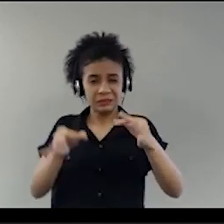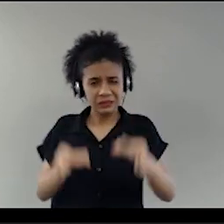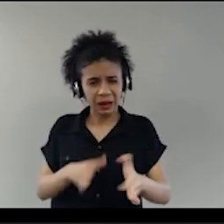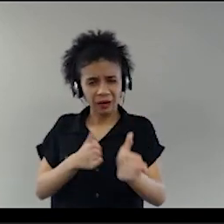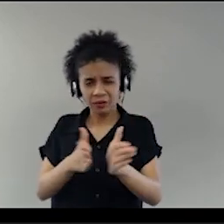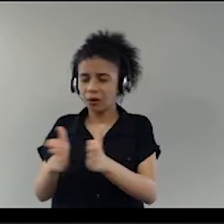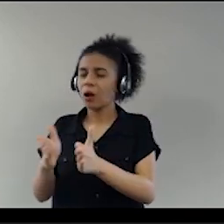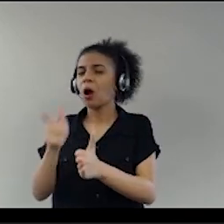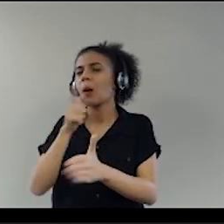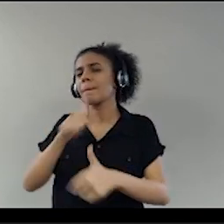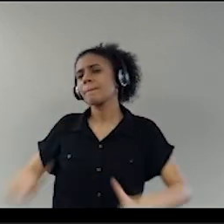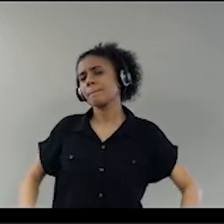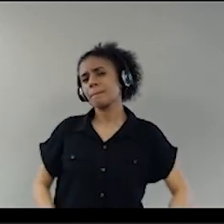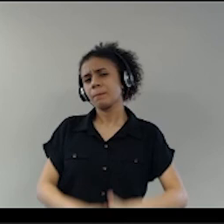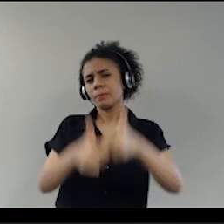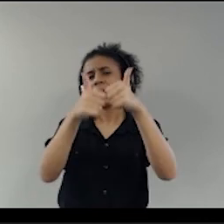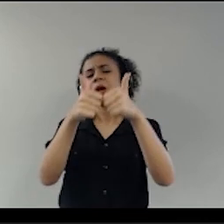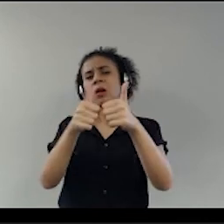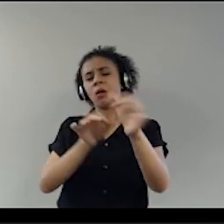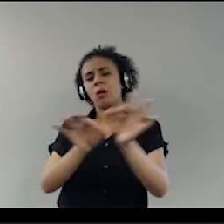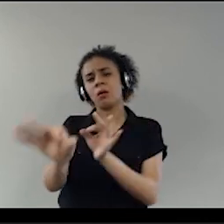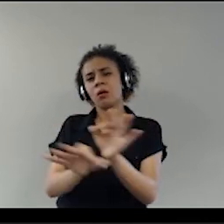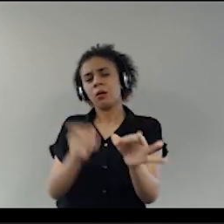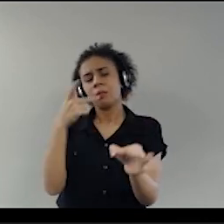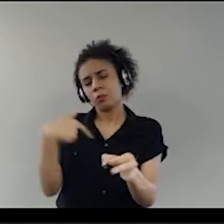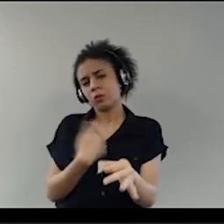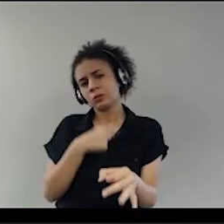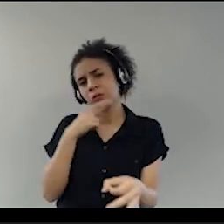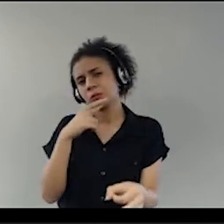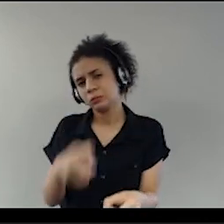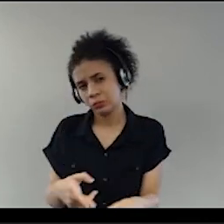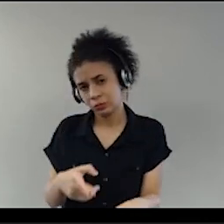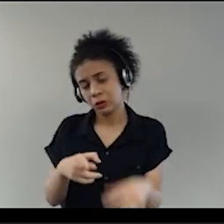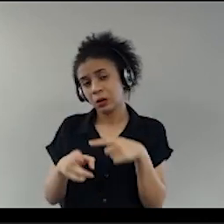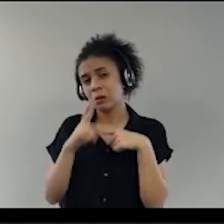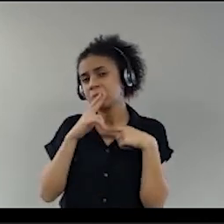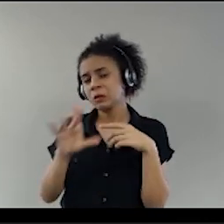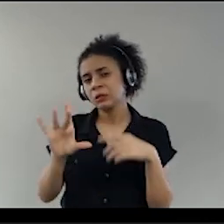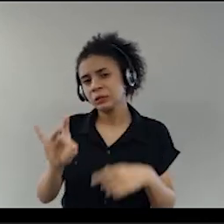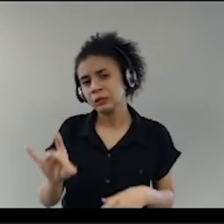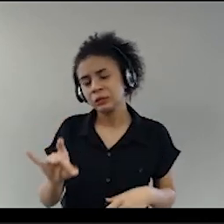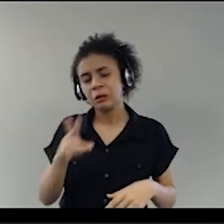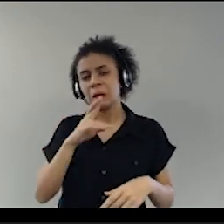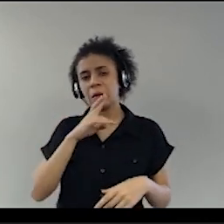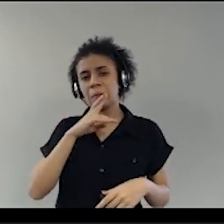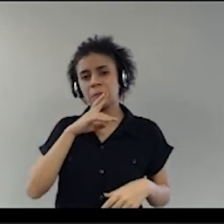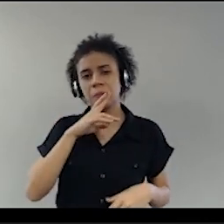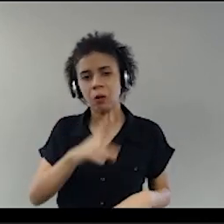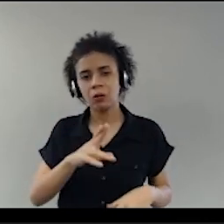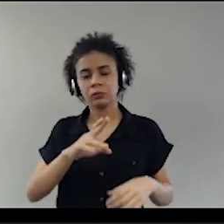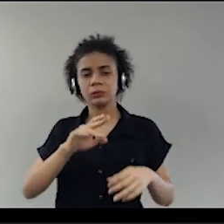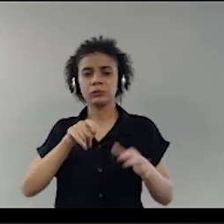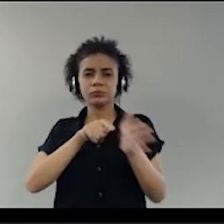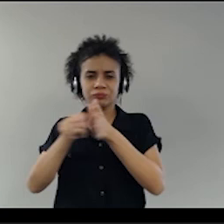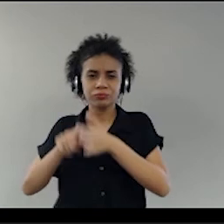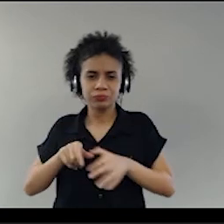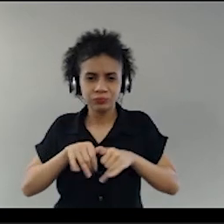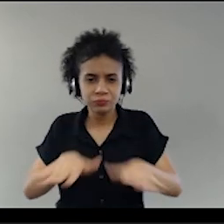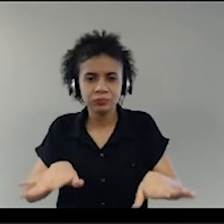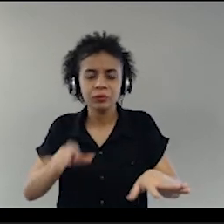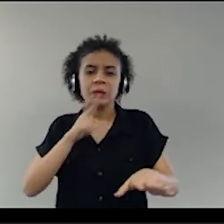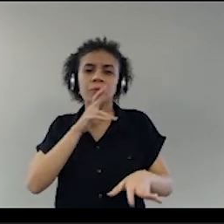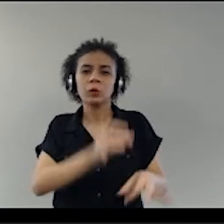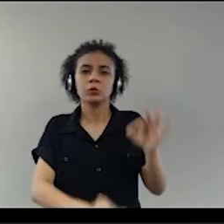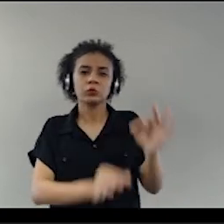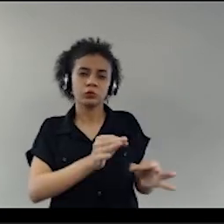maior conformação para a nossa resposta, uma resposta científica, uma resposta epidemiológica e uma resposta